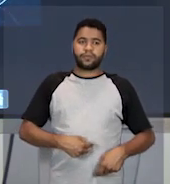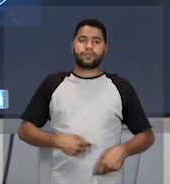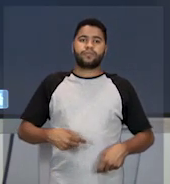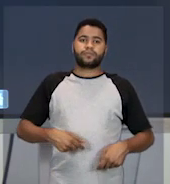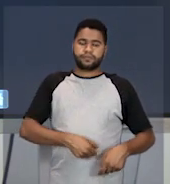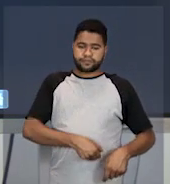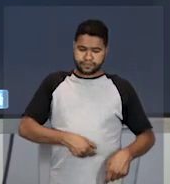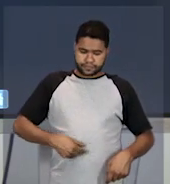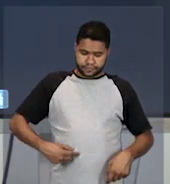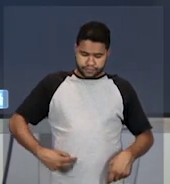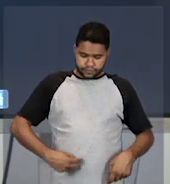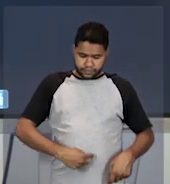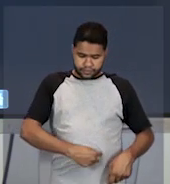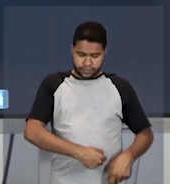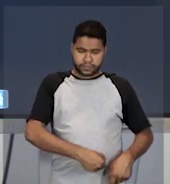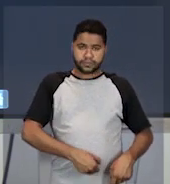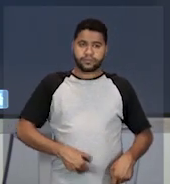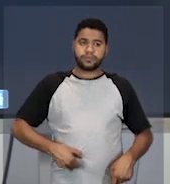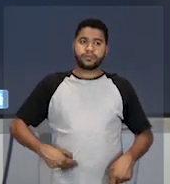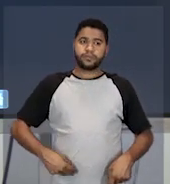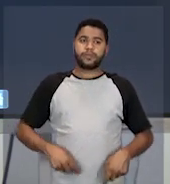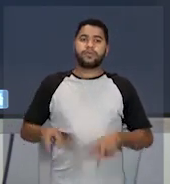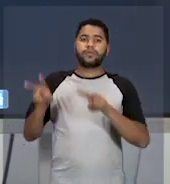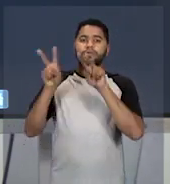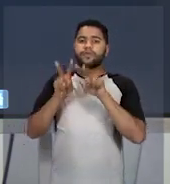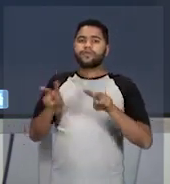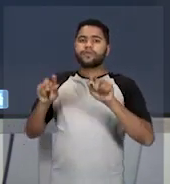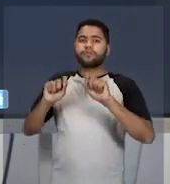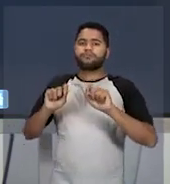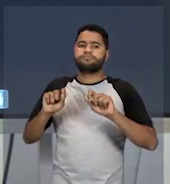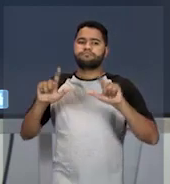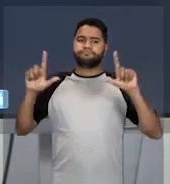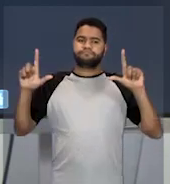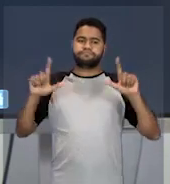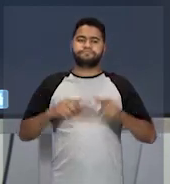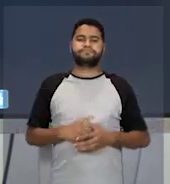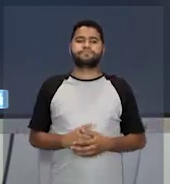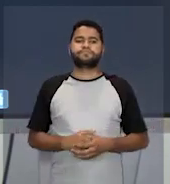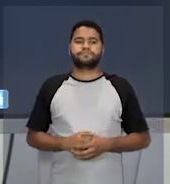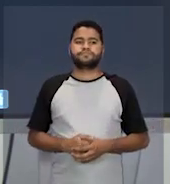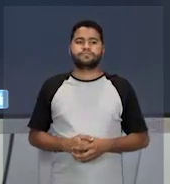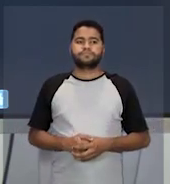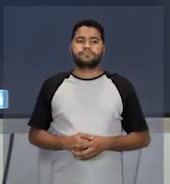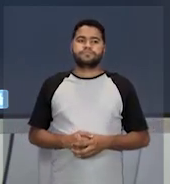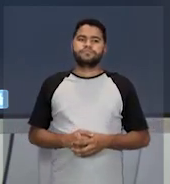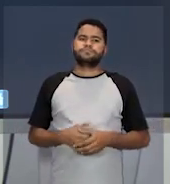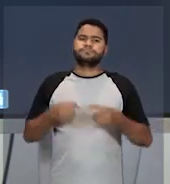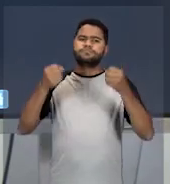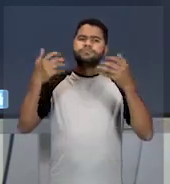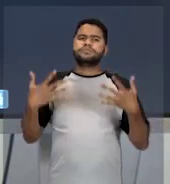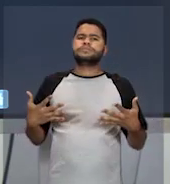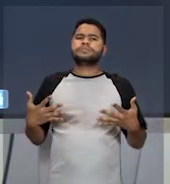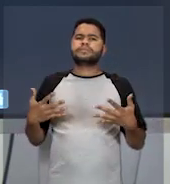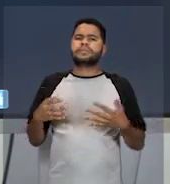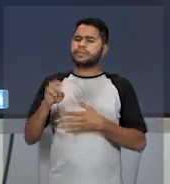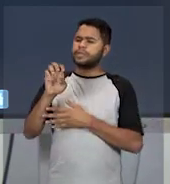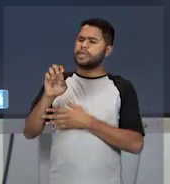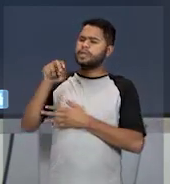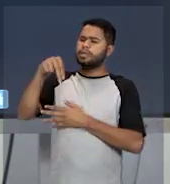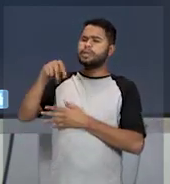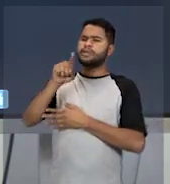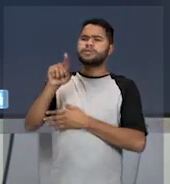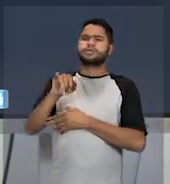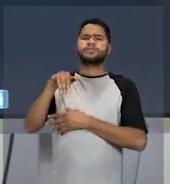intestino delgado, ok? Uma visão mais bonita para vocês. Tá, falei de... Para que serve enzima?